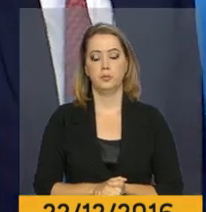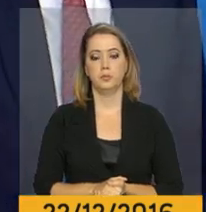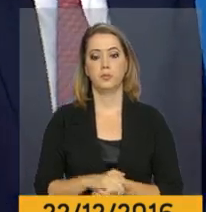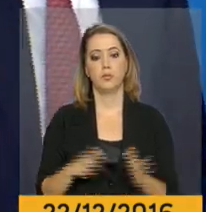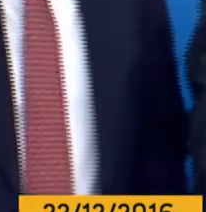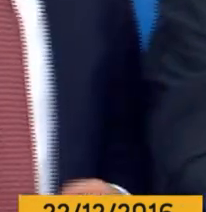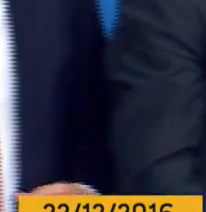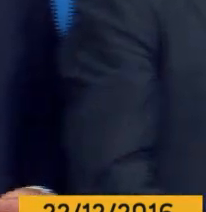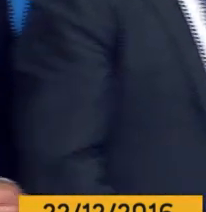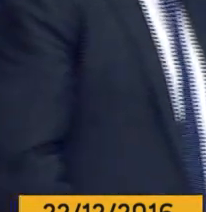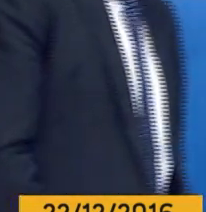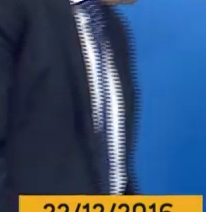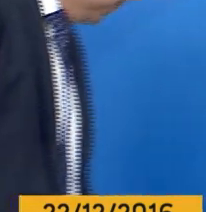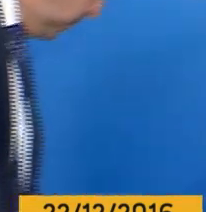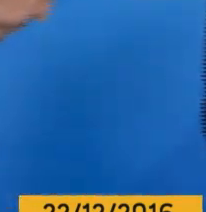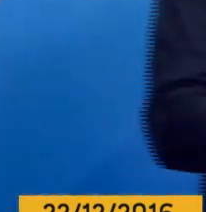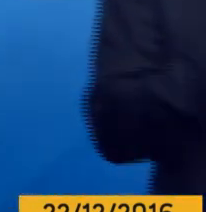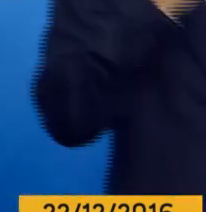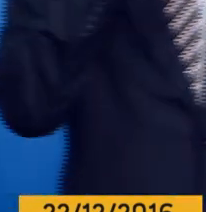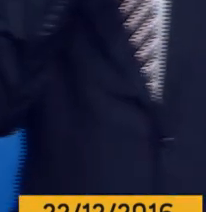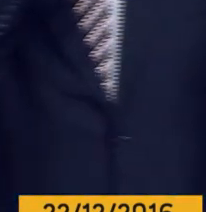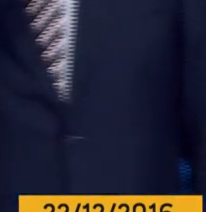Está encerrada esta cerimônia.